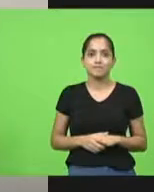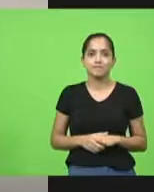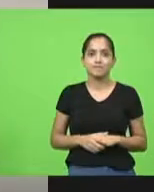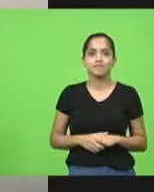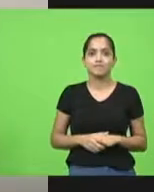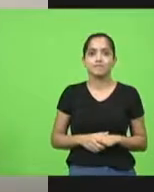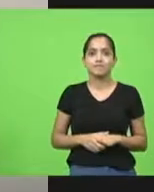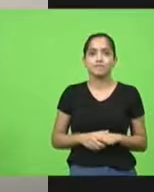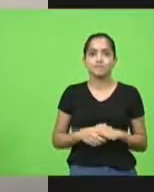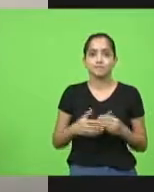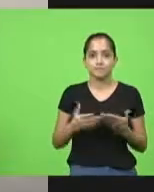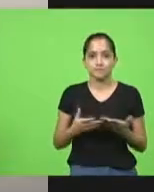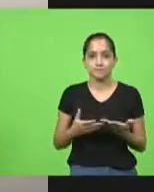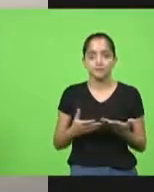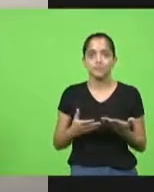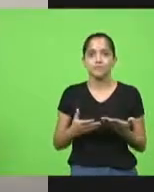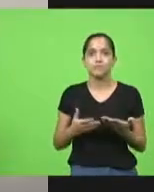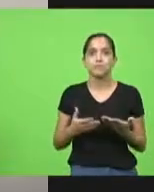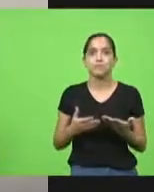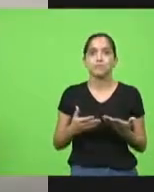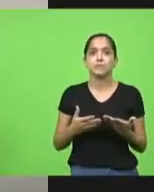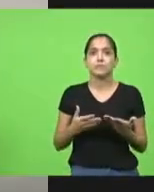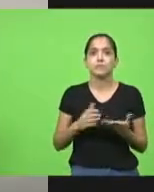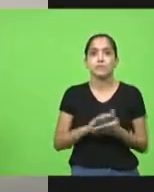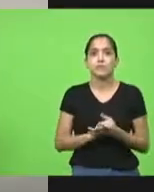A revolução